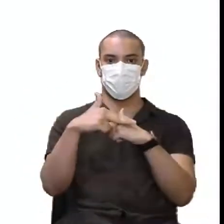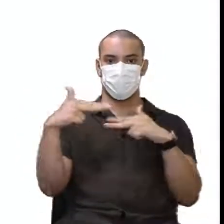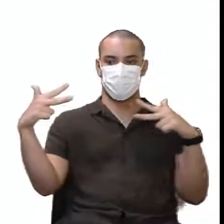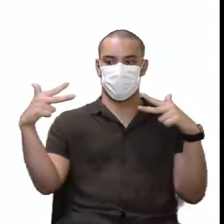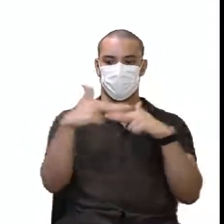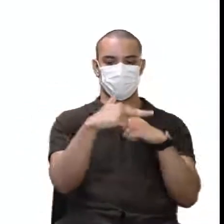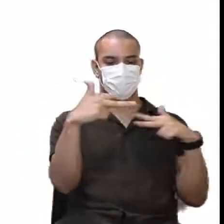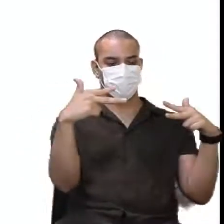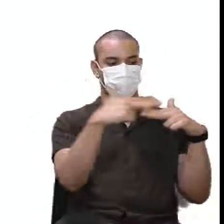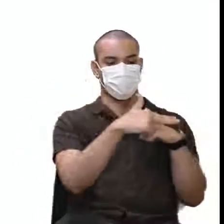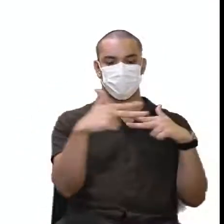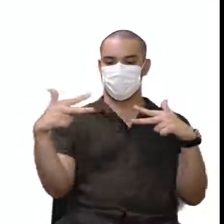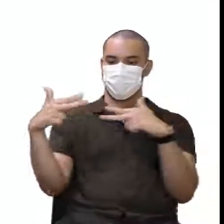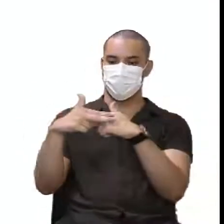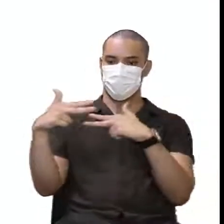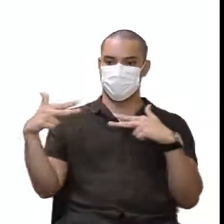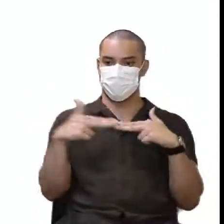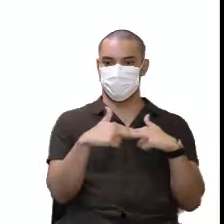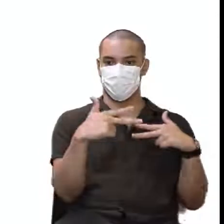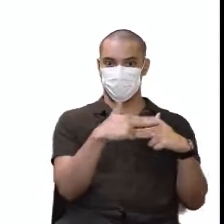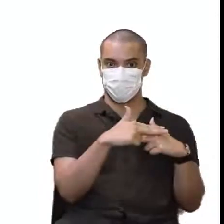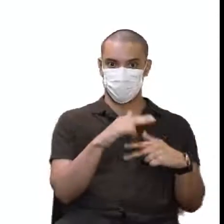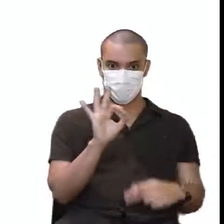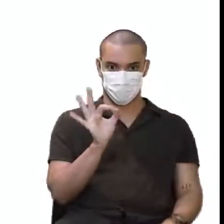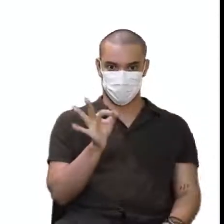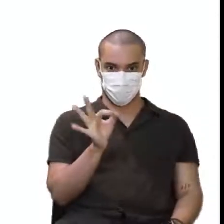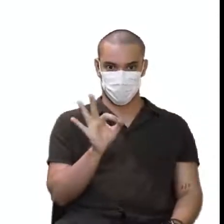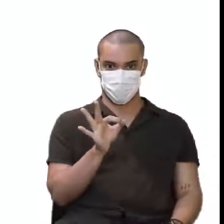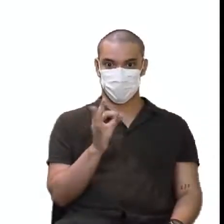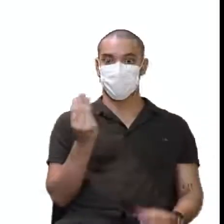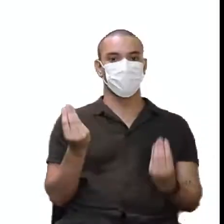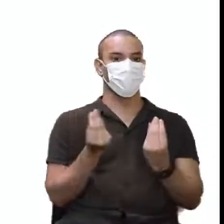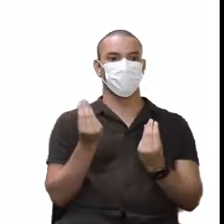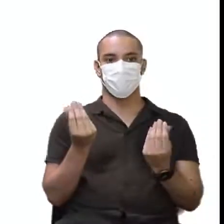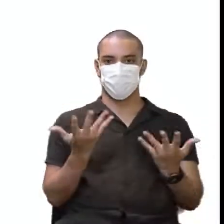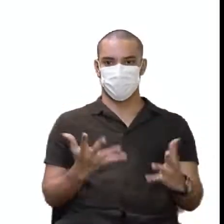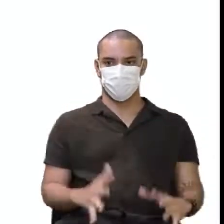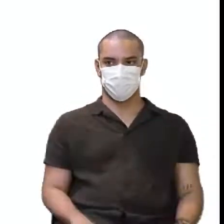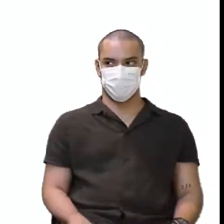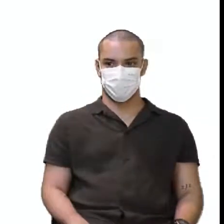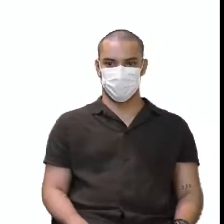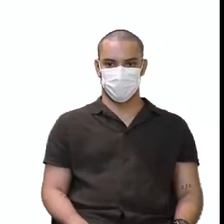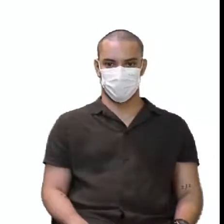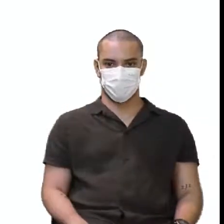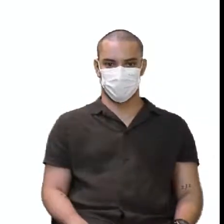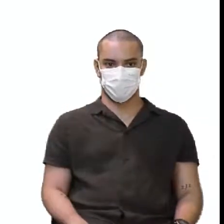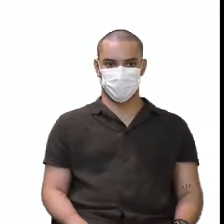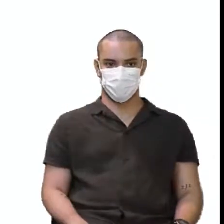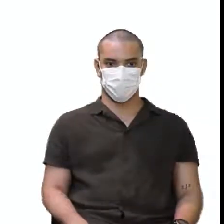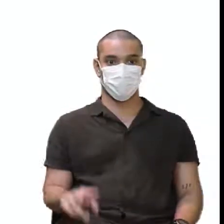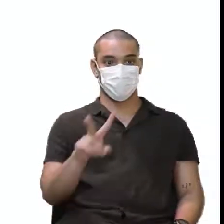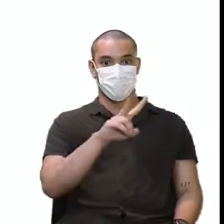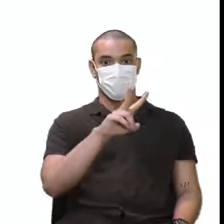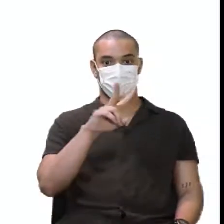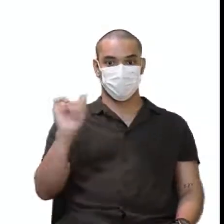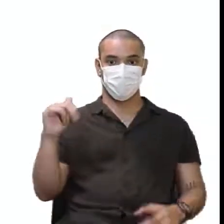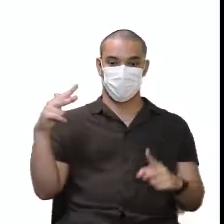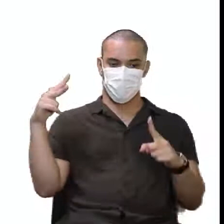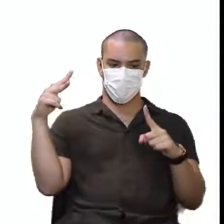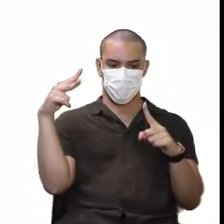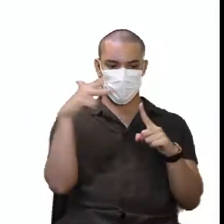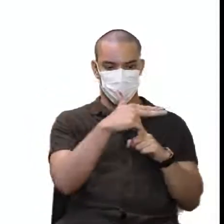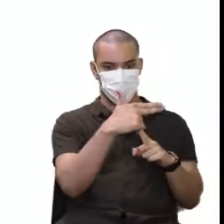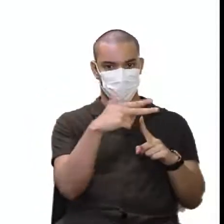Detonou. Não matou não, mas cortou. Olha lá como é que vai ficar na nossa imagem. Ele vai